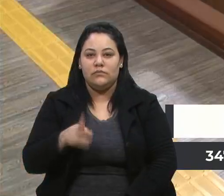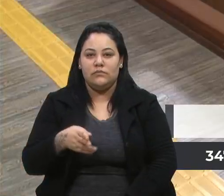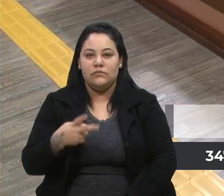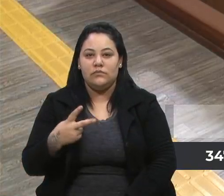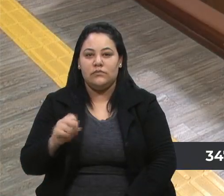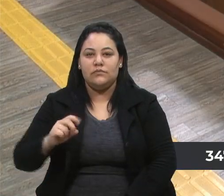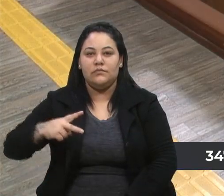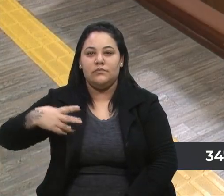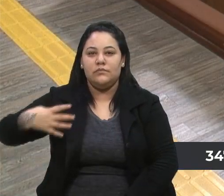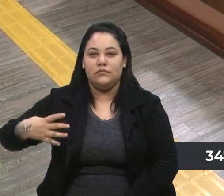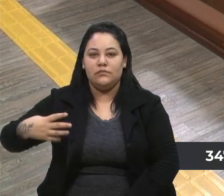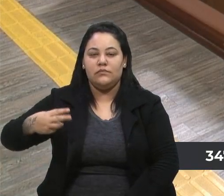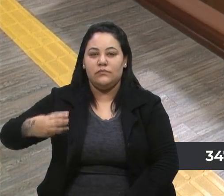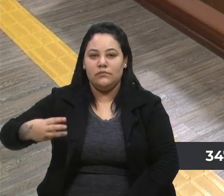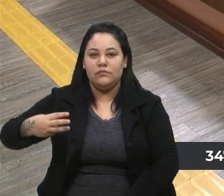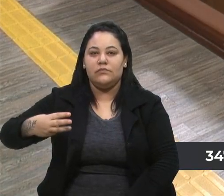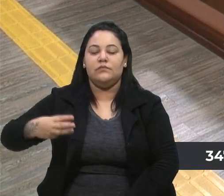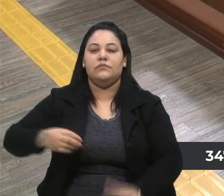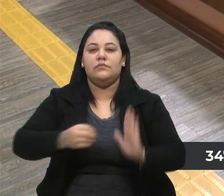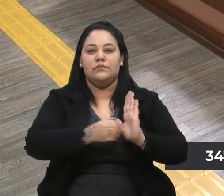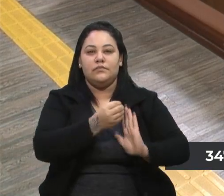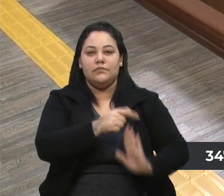704/2023. Ofício número